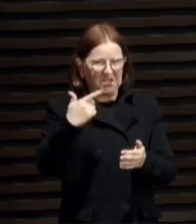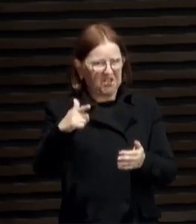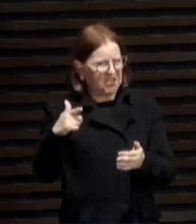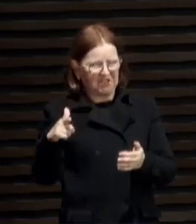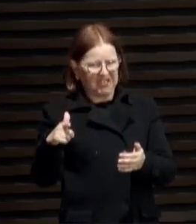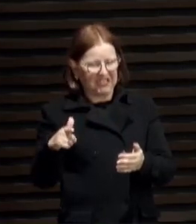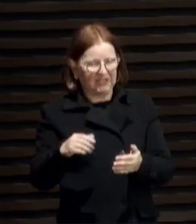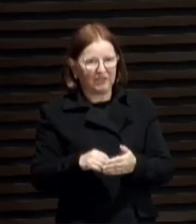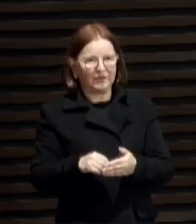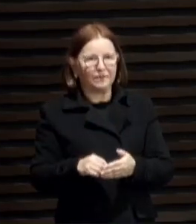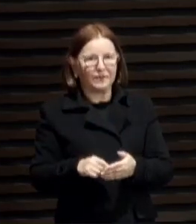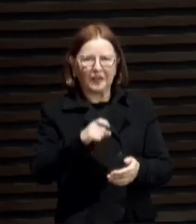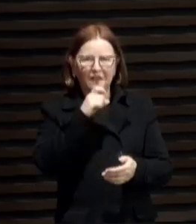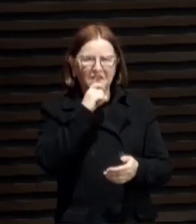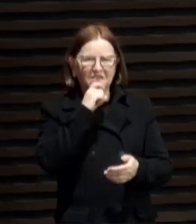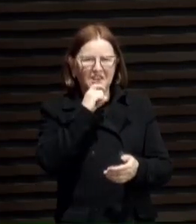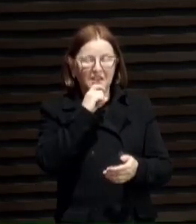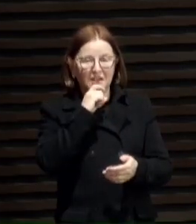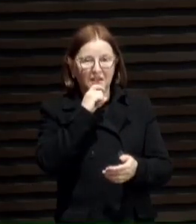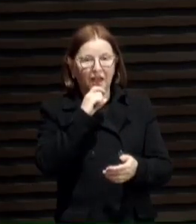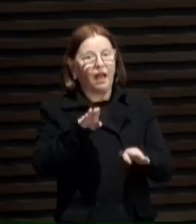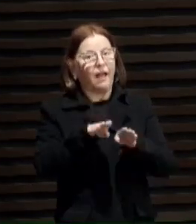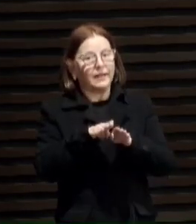a indiferença e a idolatria,